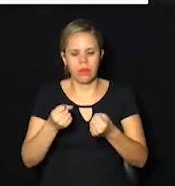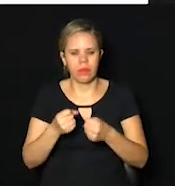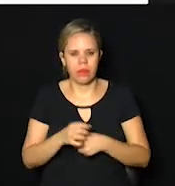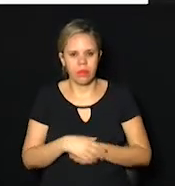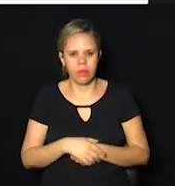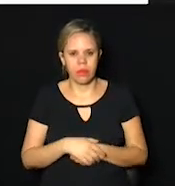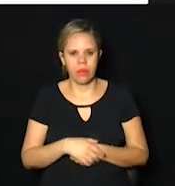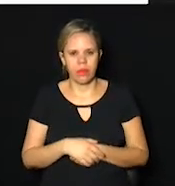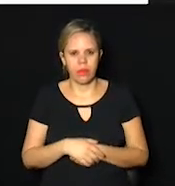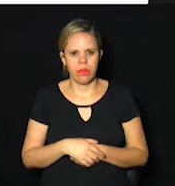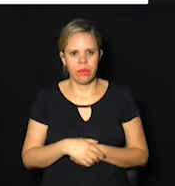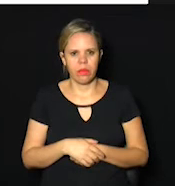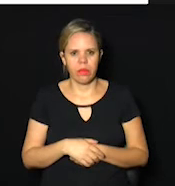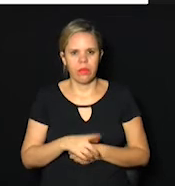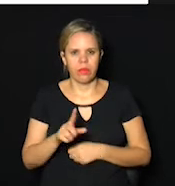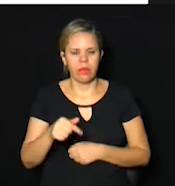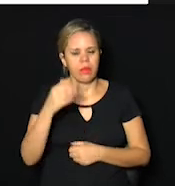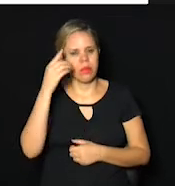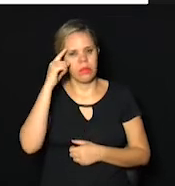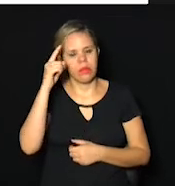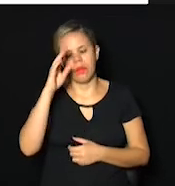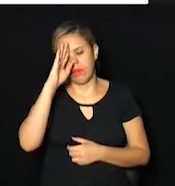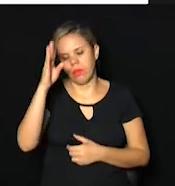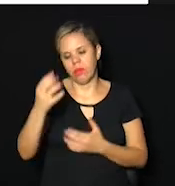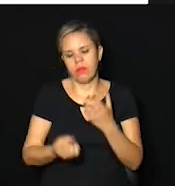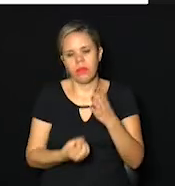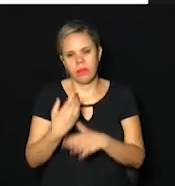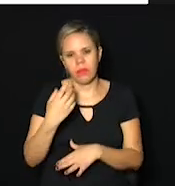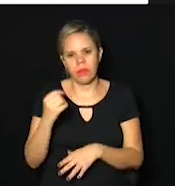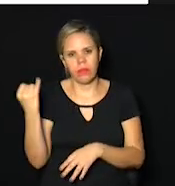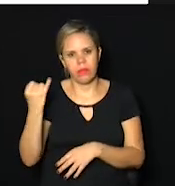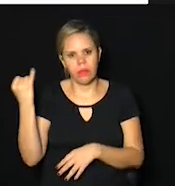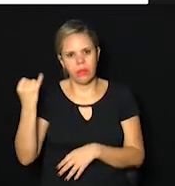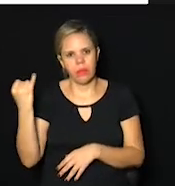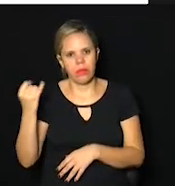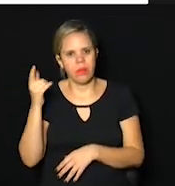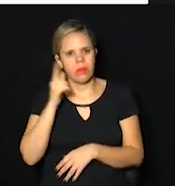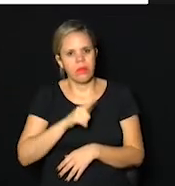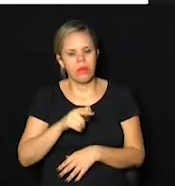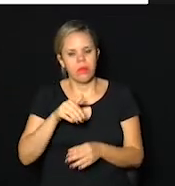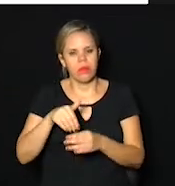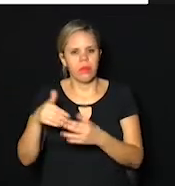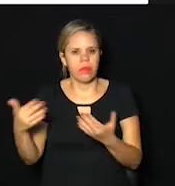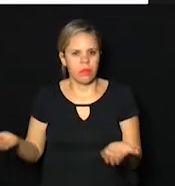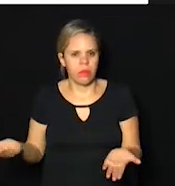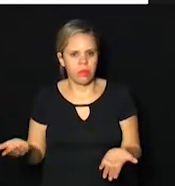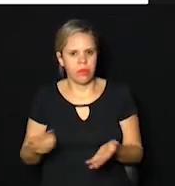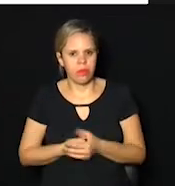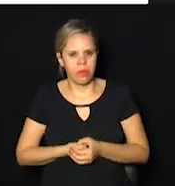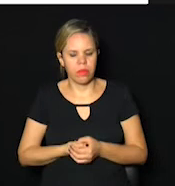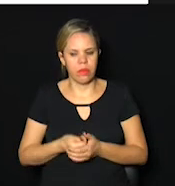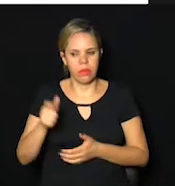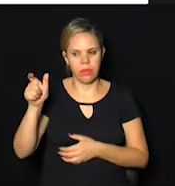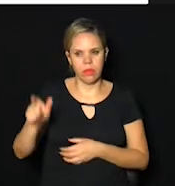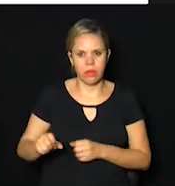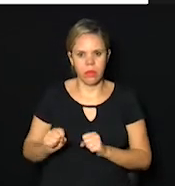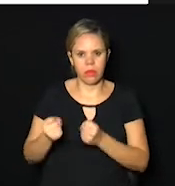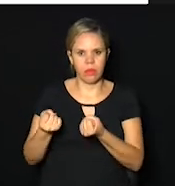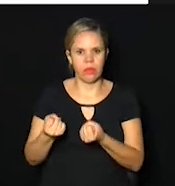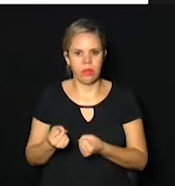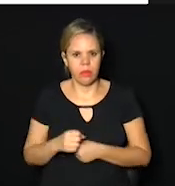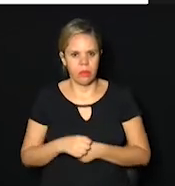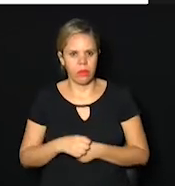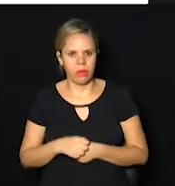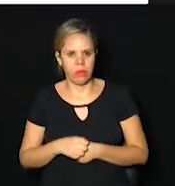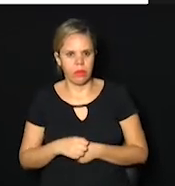a sua ideia. Isso é fundamental para aquilo que é importante na conquista do voto. Né? Essa pessoa, quando te defende, é porque ela